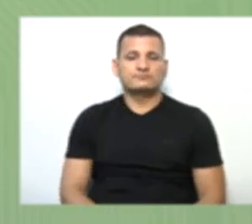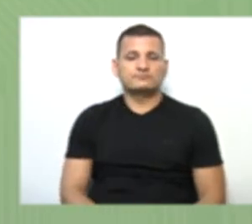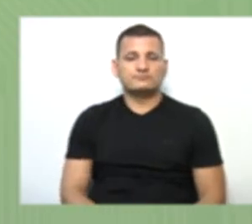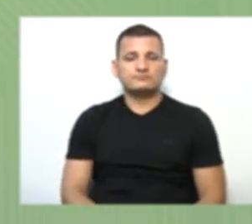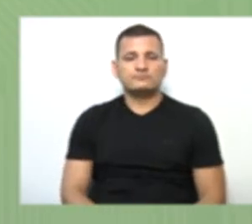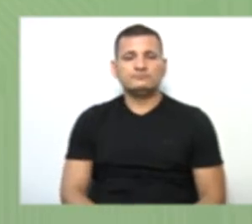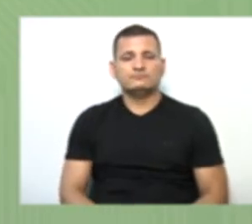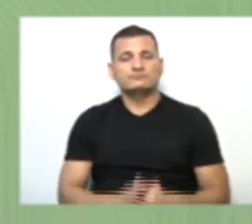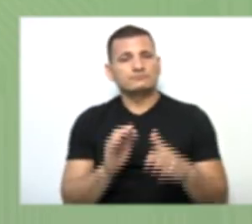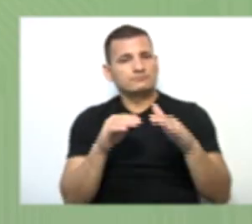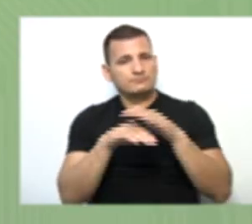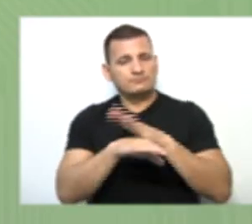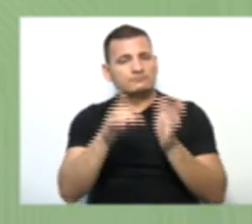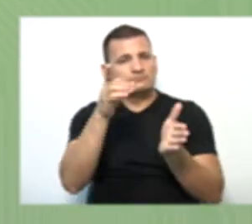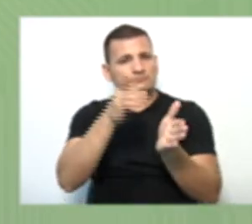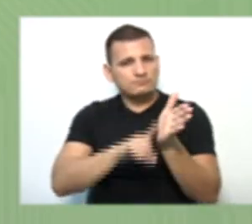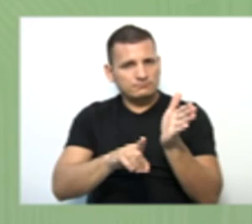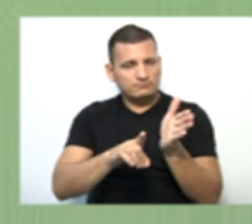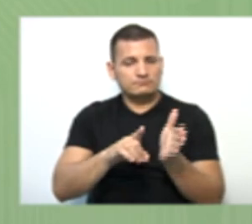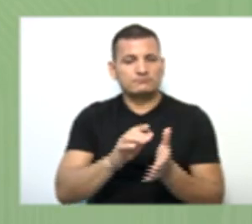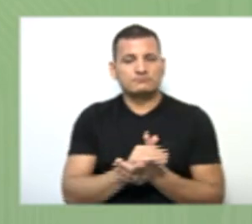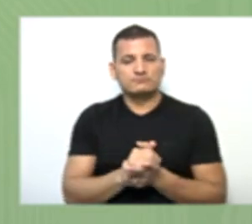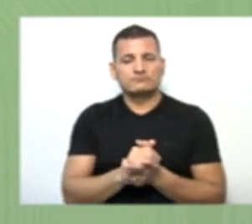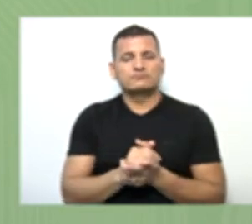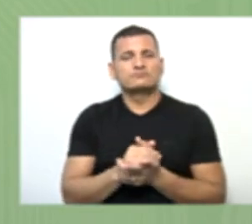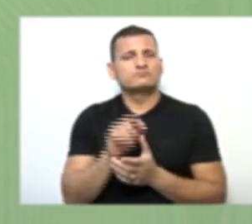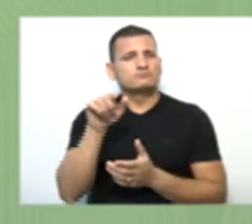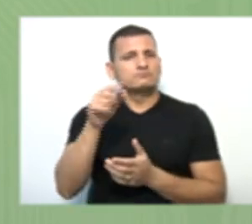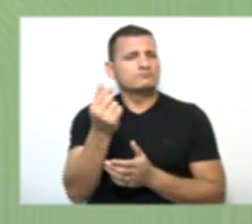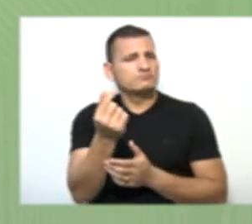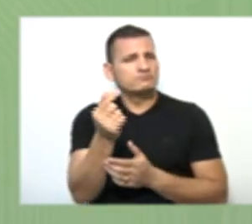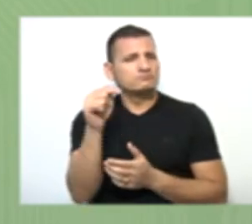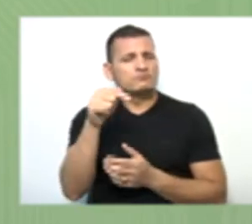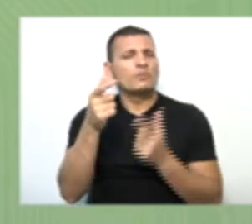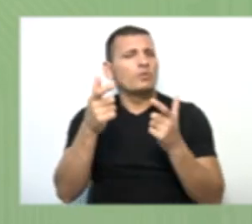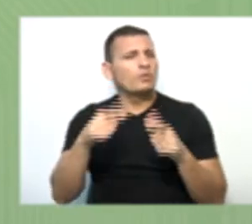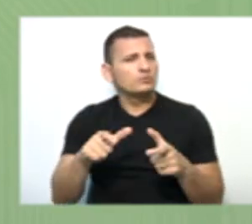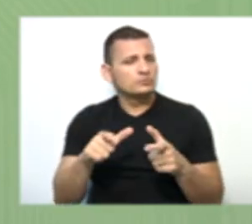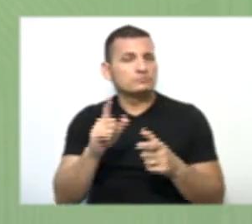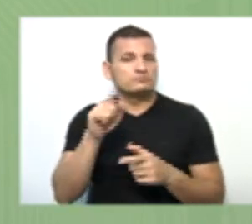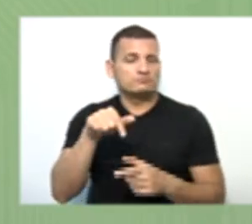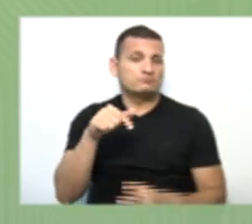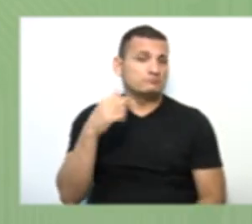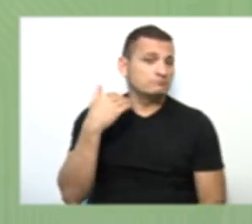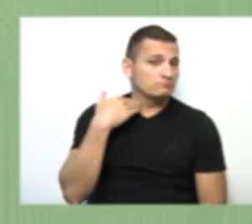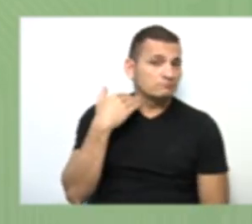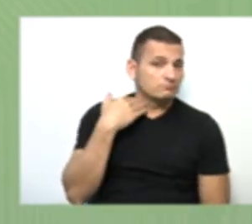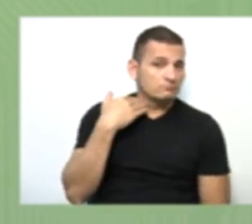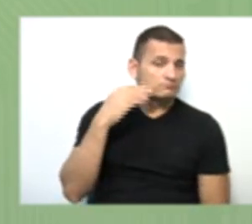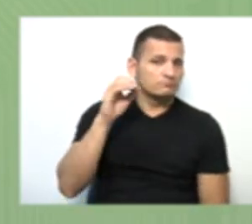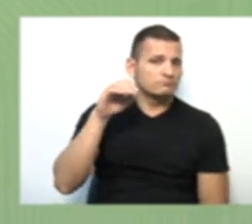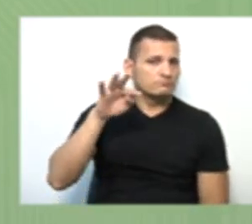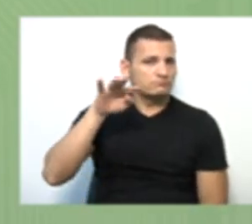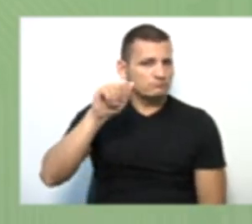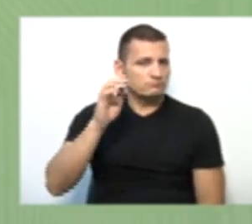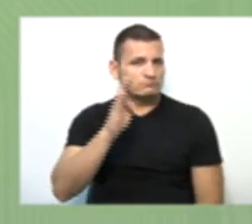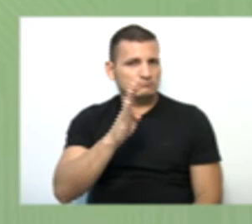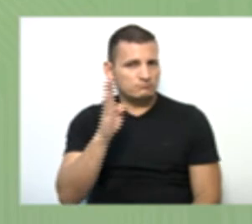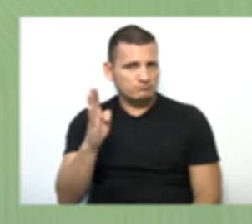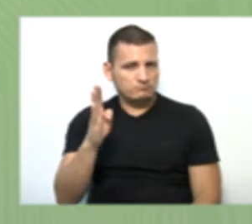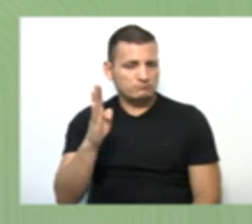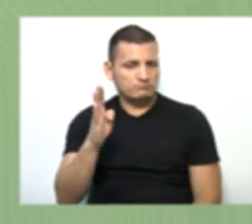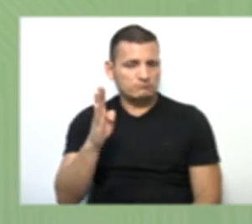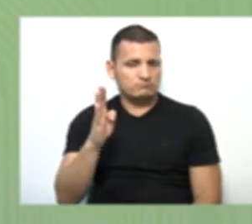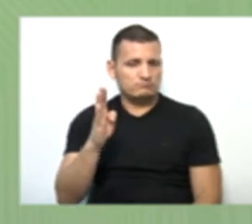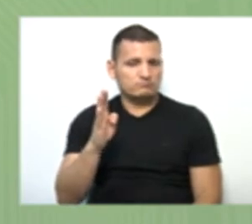Aí, lançamento a débito. O que entrou? Esse dinheiro entrou onde? Não foi na conta Banco do Brasil, conta movimento?